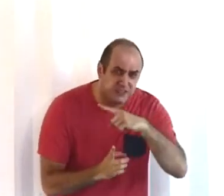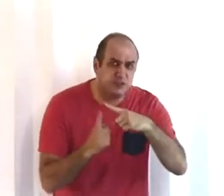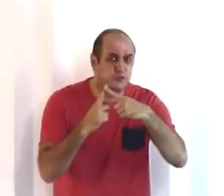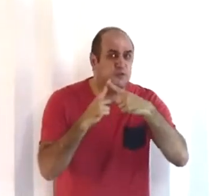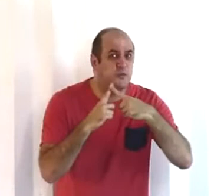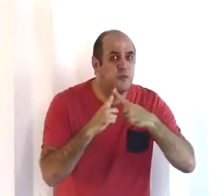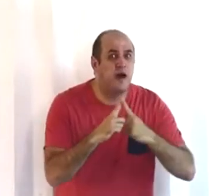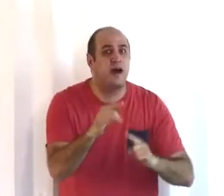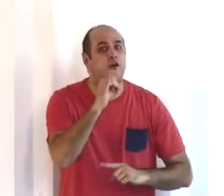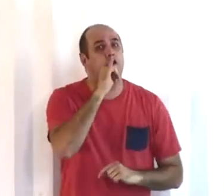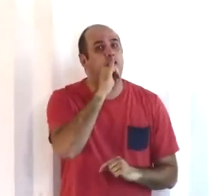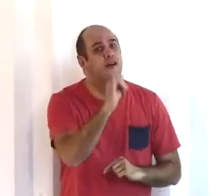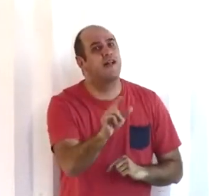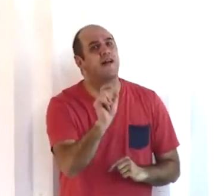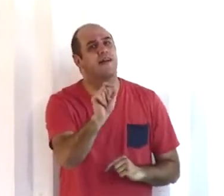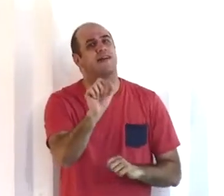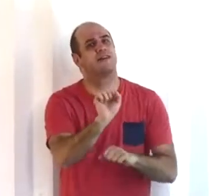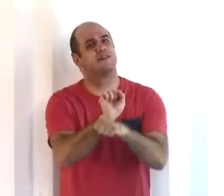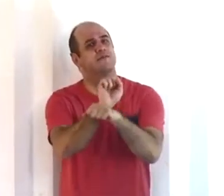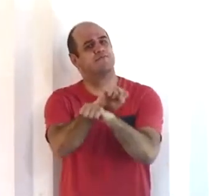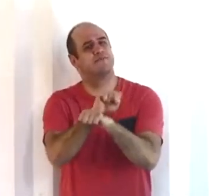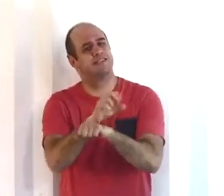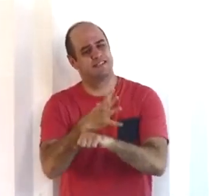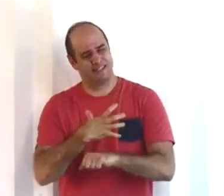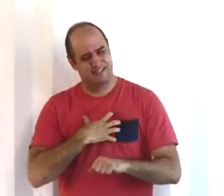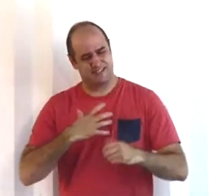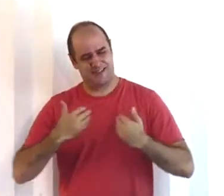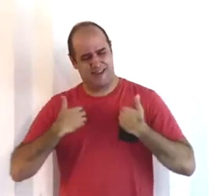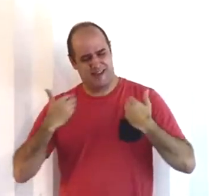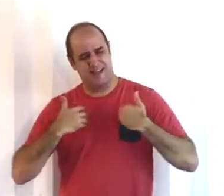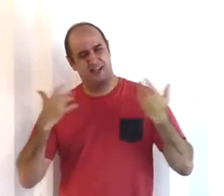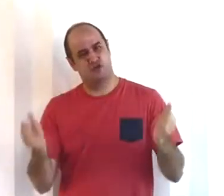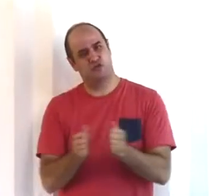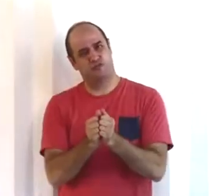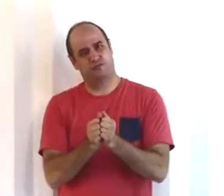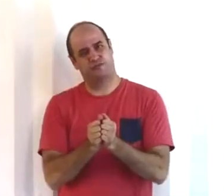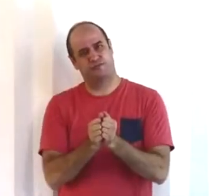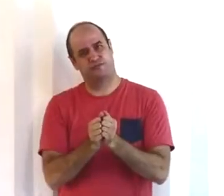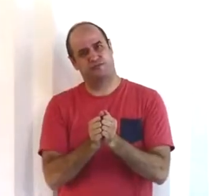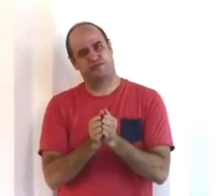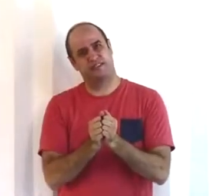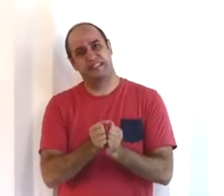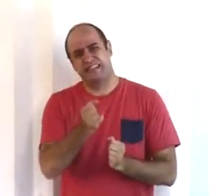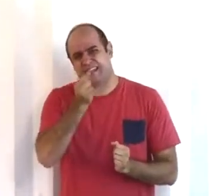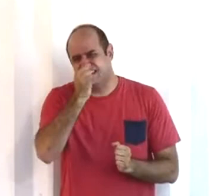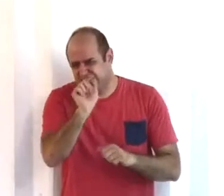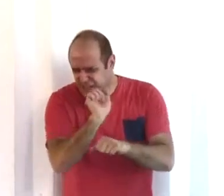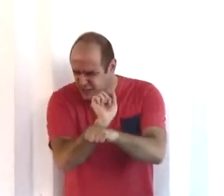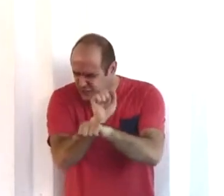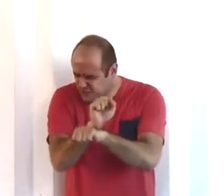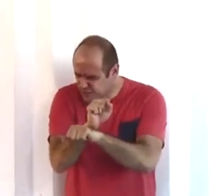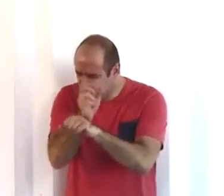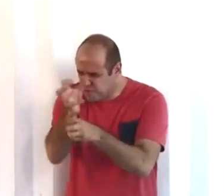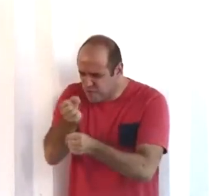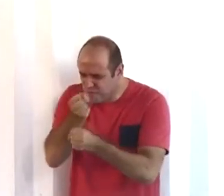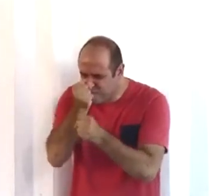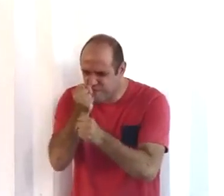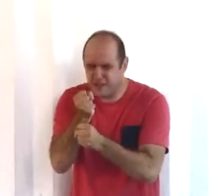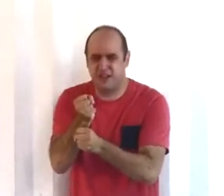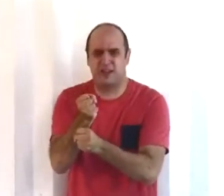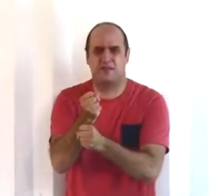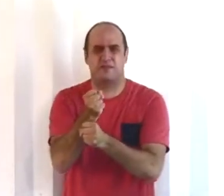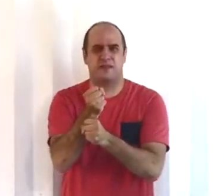a esperança pode te dar alegria. Se você não perder a esperança, se você aguardar no Senhor,